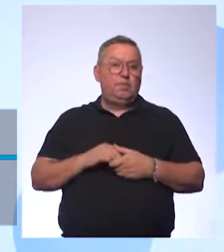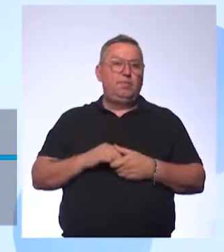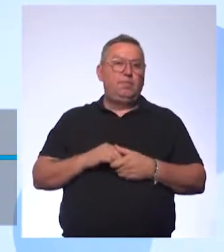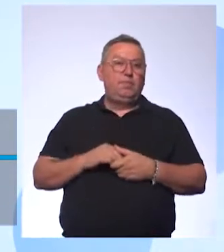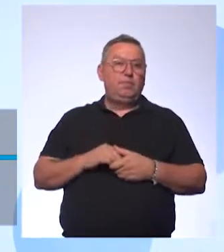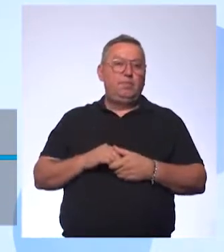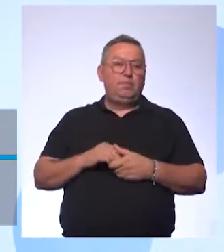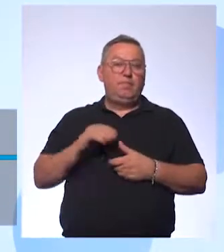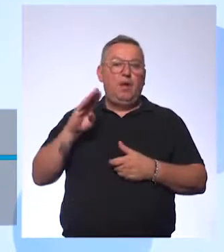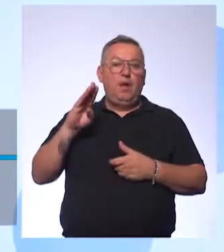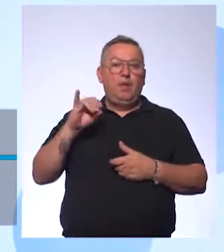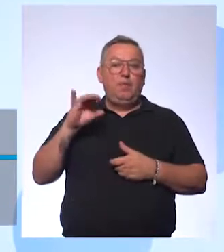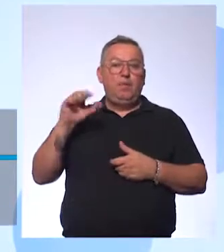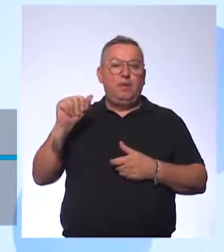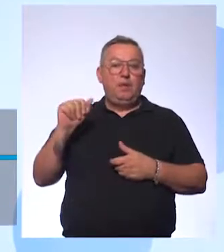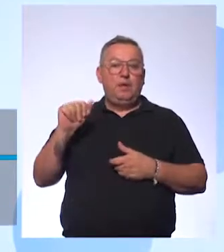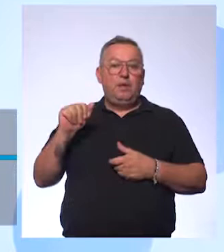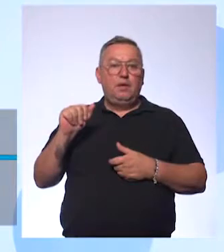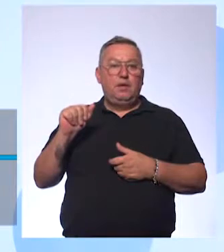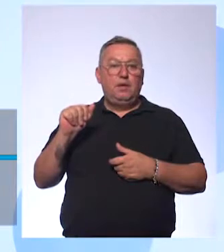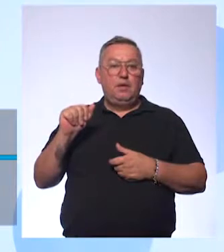subir. Beatriz,